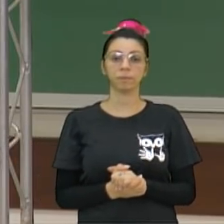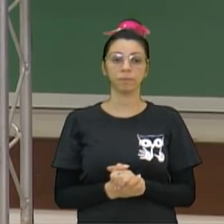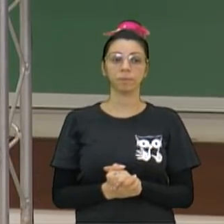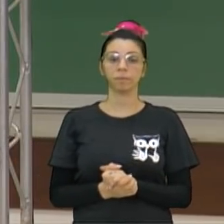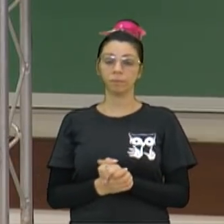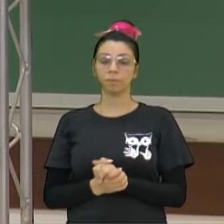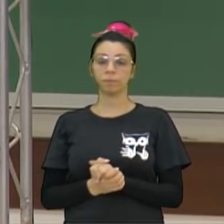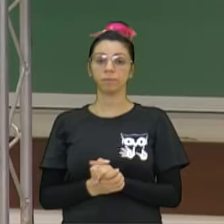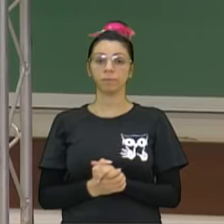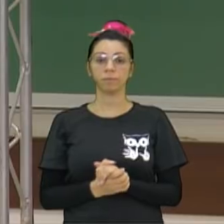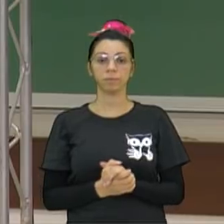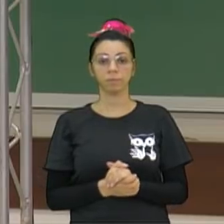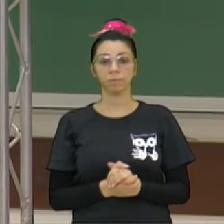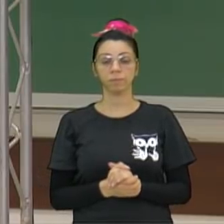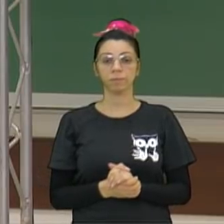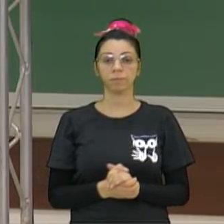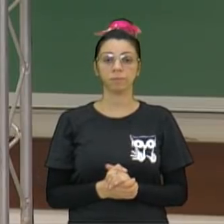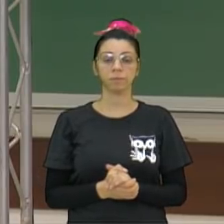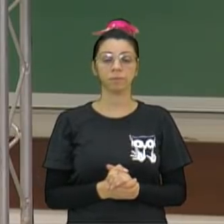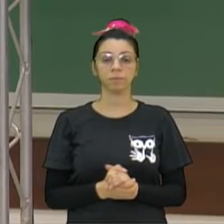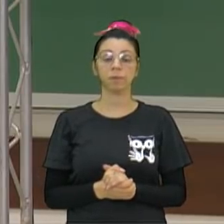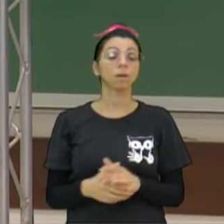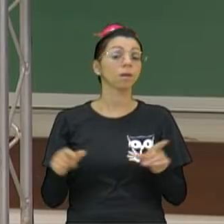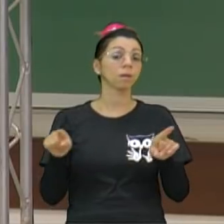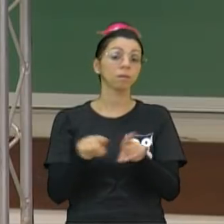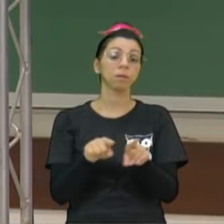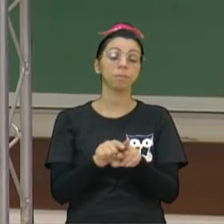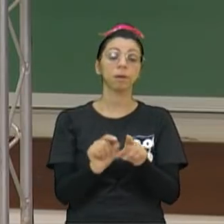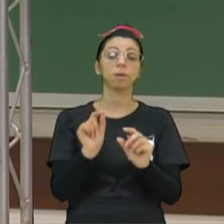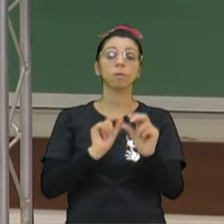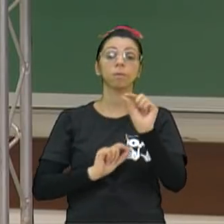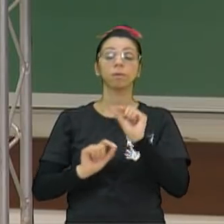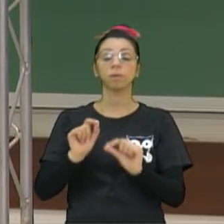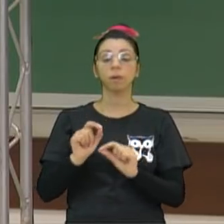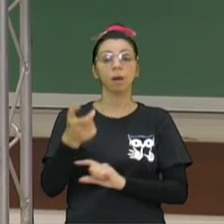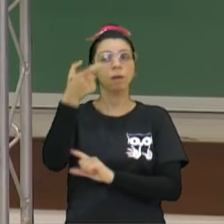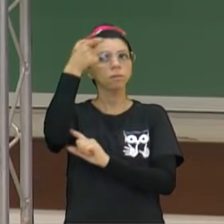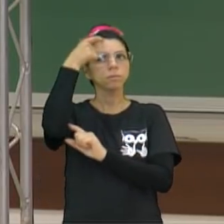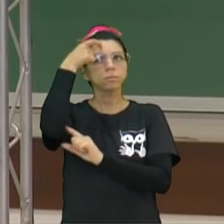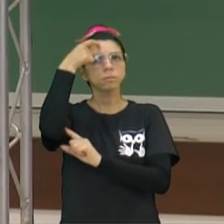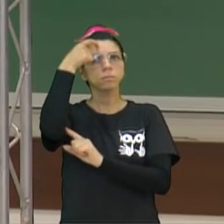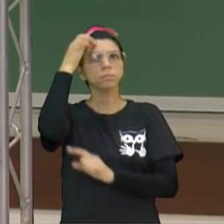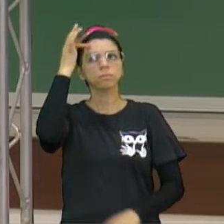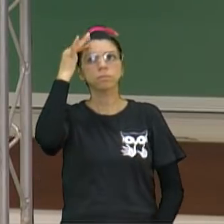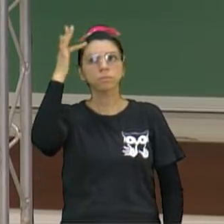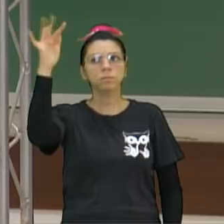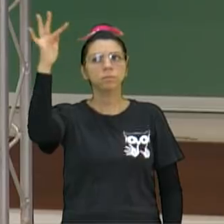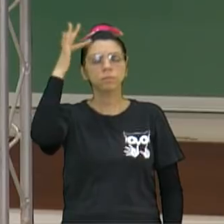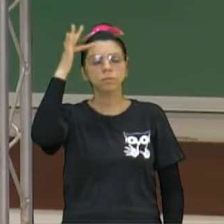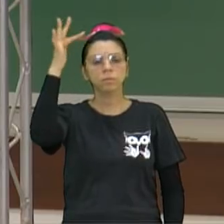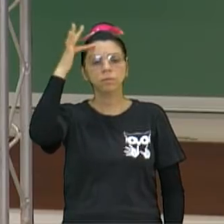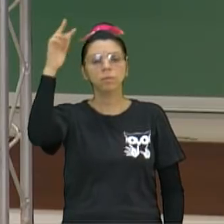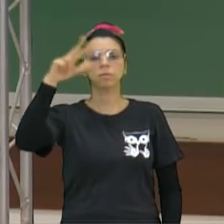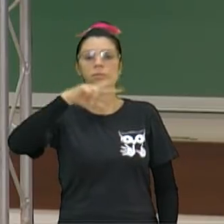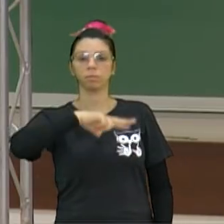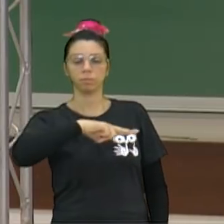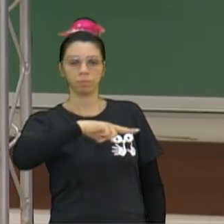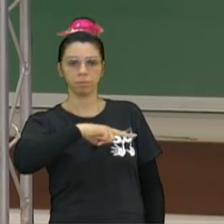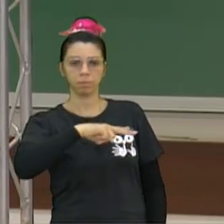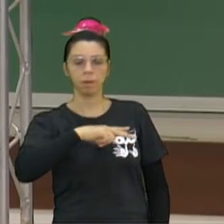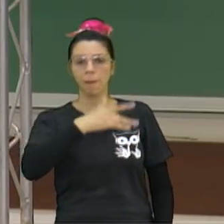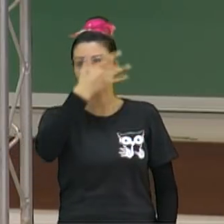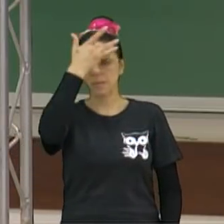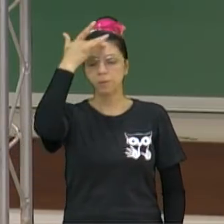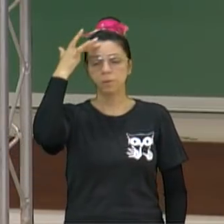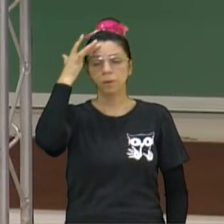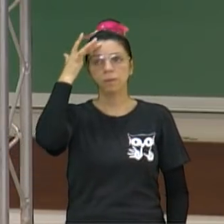se refere também a como que ocorre ali o fluxo de consciência na memória pessoal do narrador, né? Como que o narrador